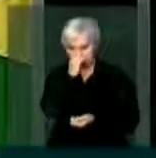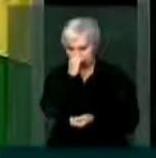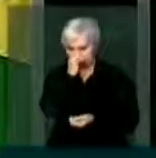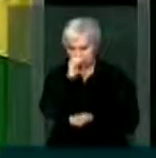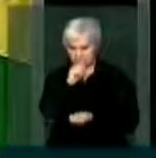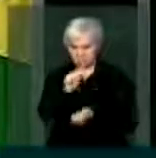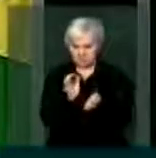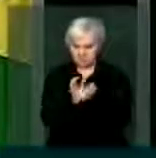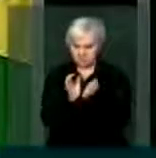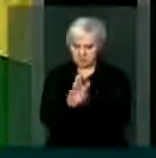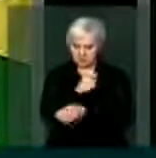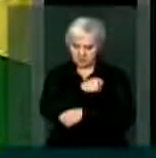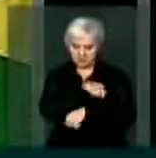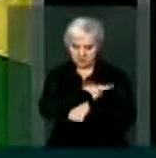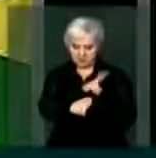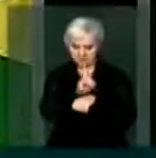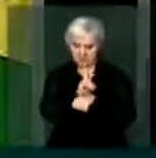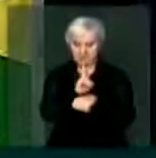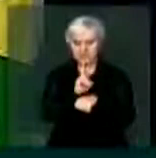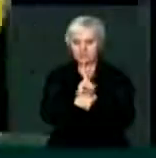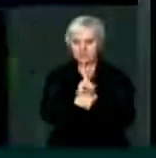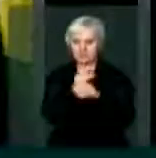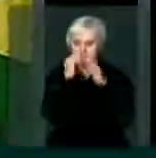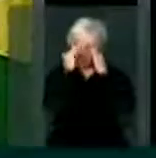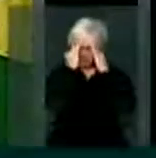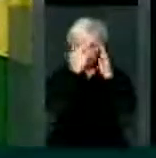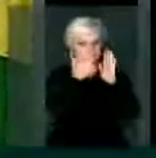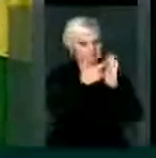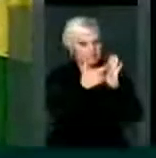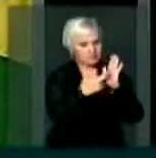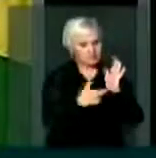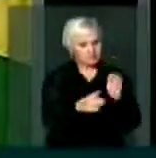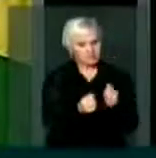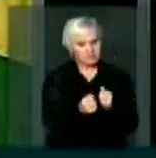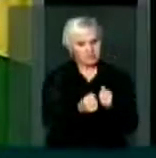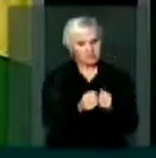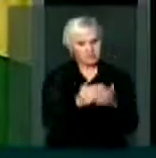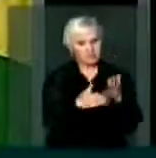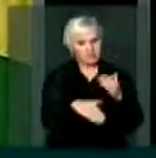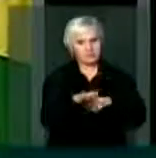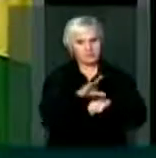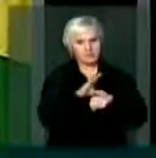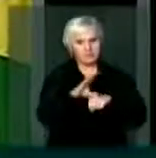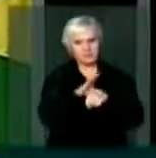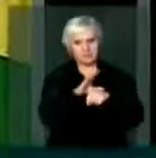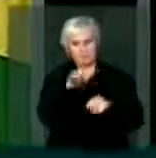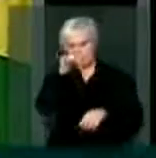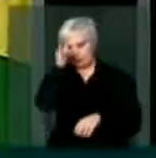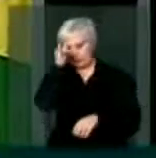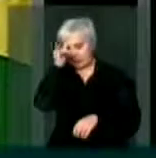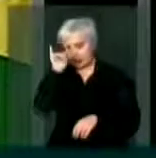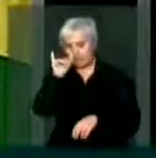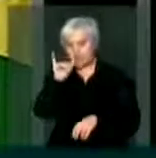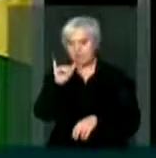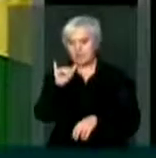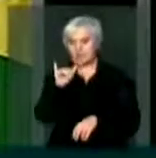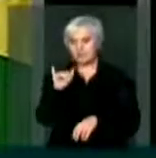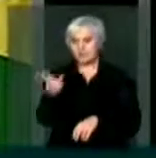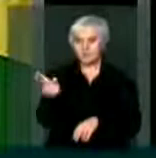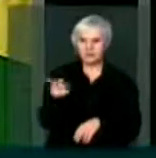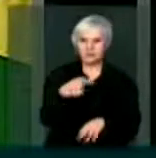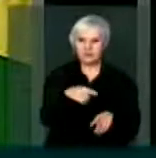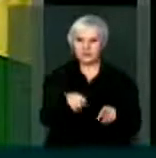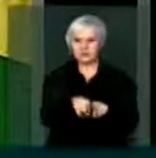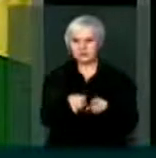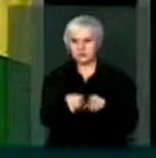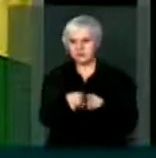Brasileiro, o órgão fiscaliza o cumprimento das regras ali estabelecidas, prevenindo e reprimindo abusos com excesso